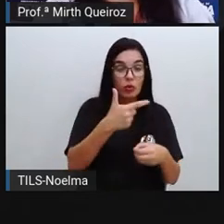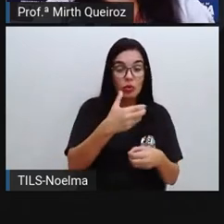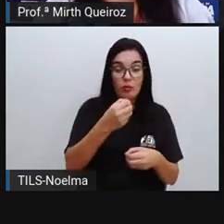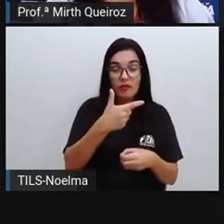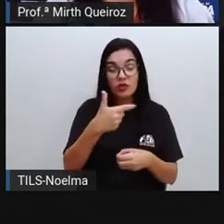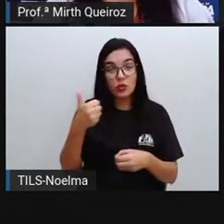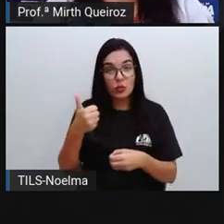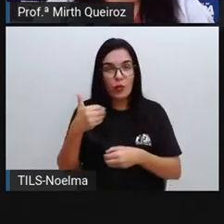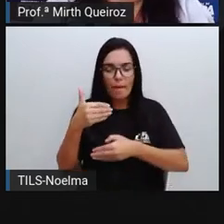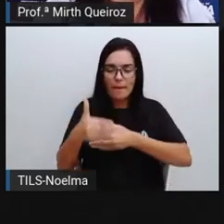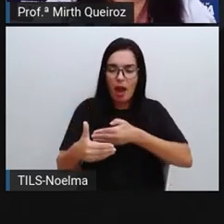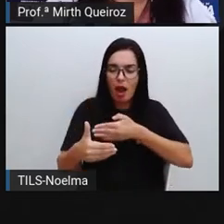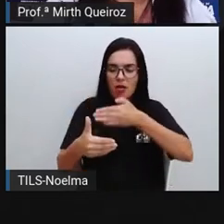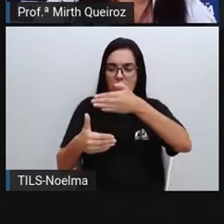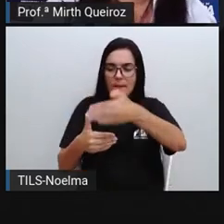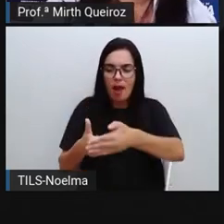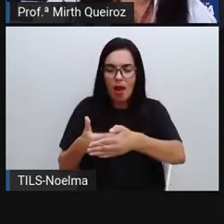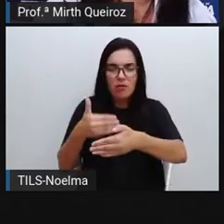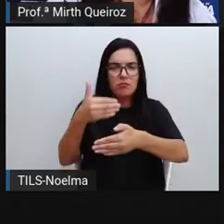forma gradual aí,